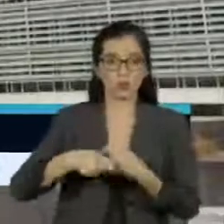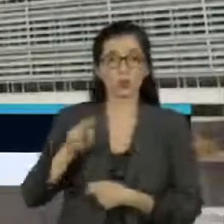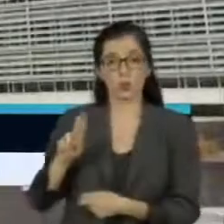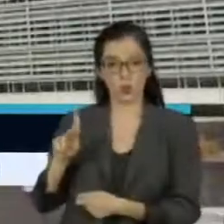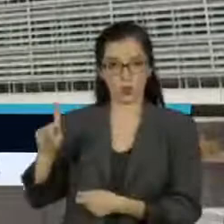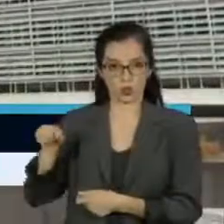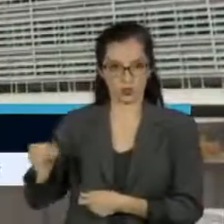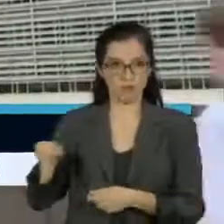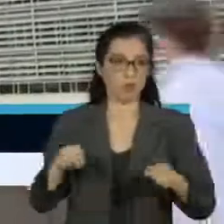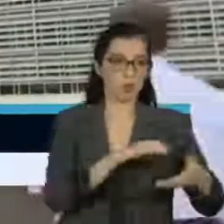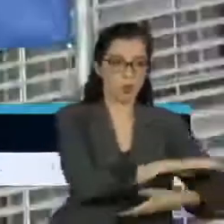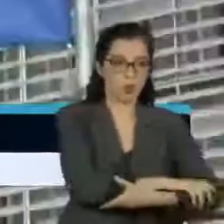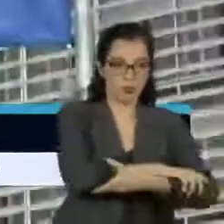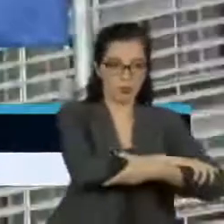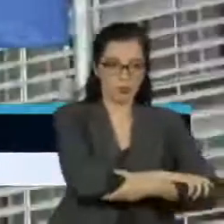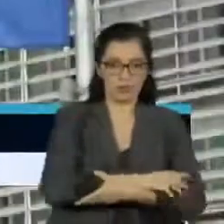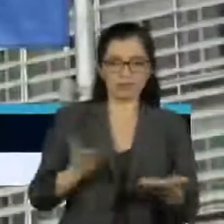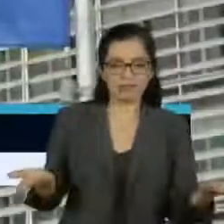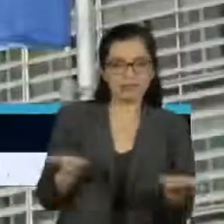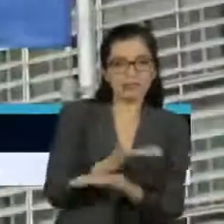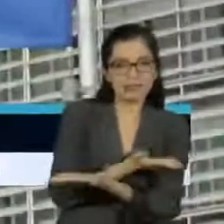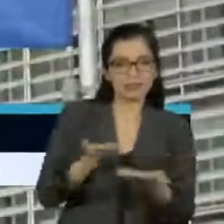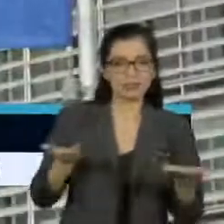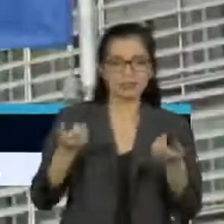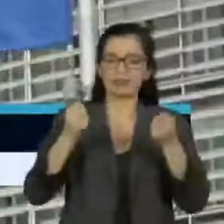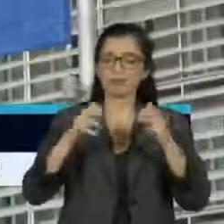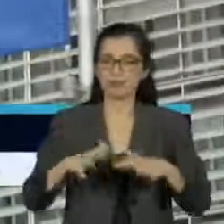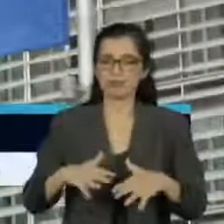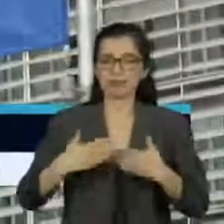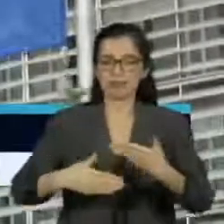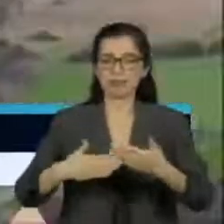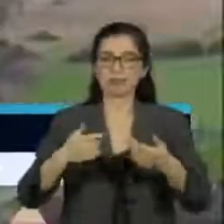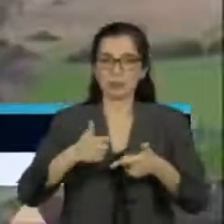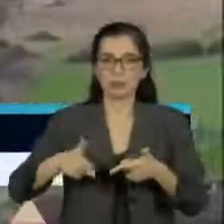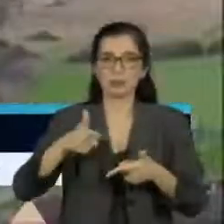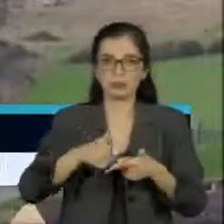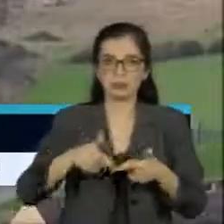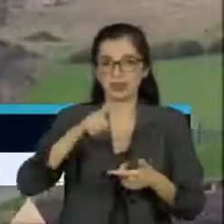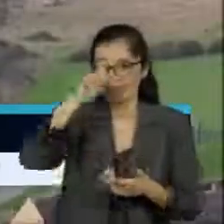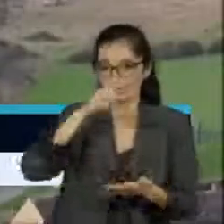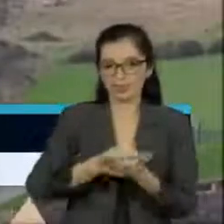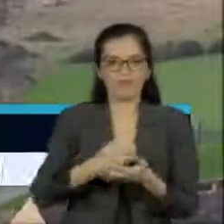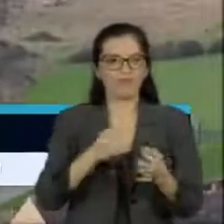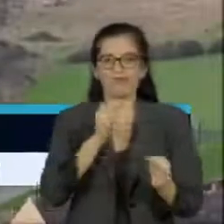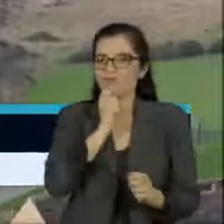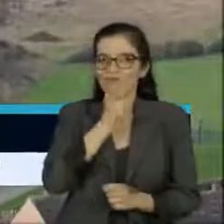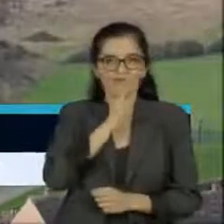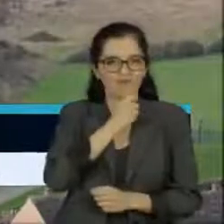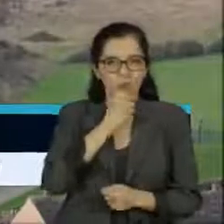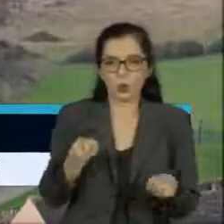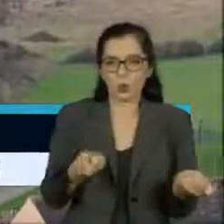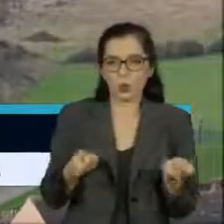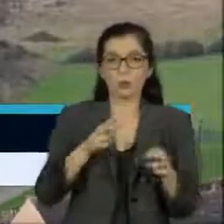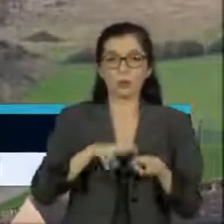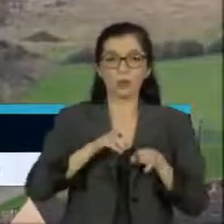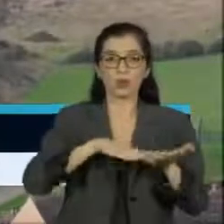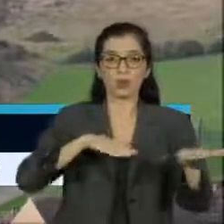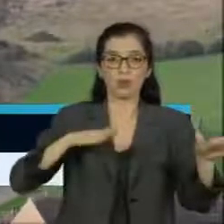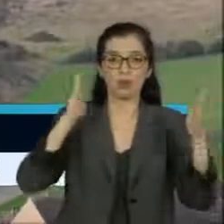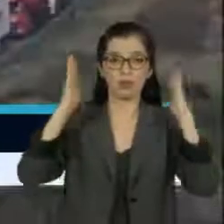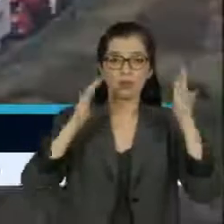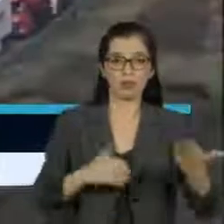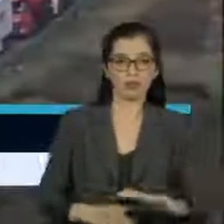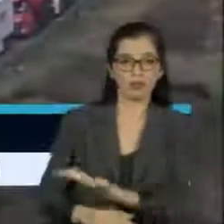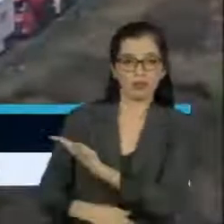bloco europeu entre em colapso. A indecisão já causa transtornos, como a enorme fila de caminhões que viajavam para o porto britânico